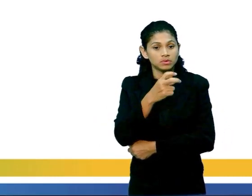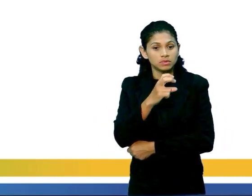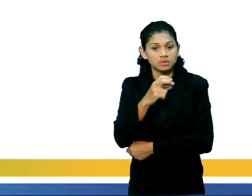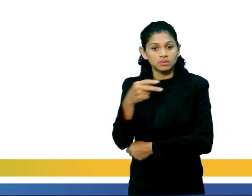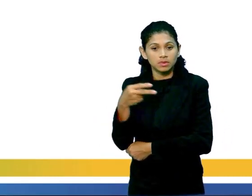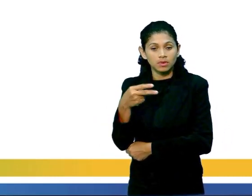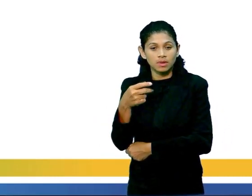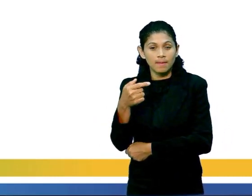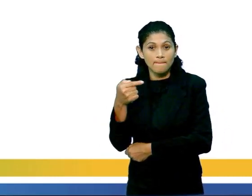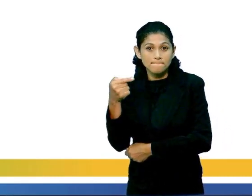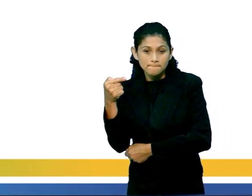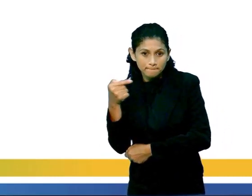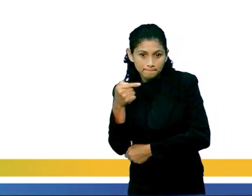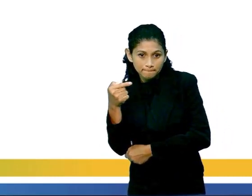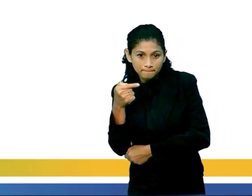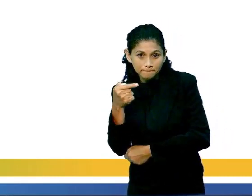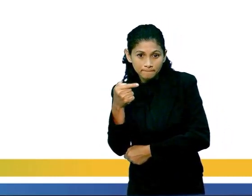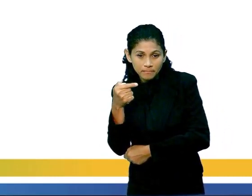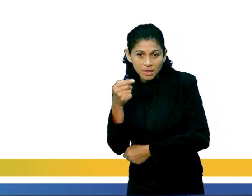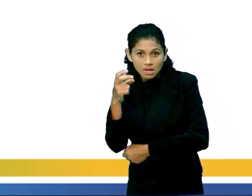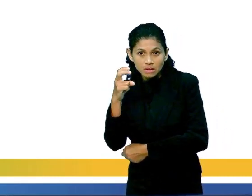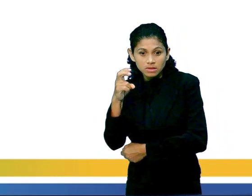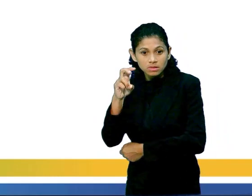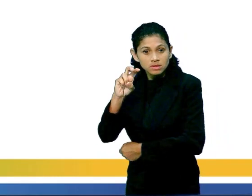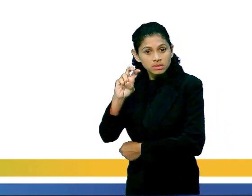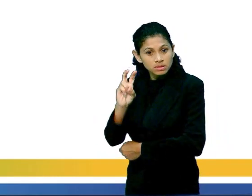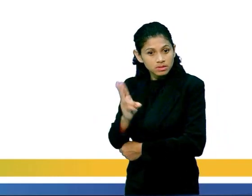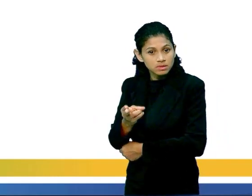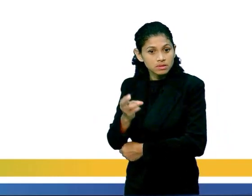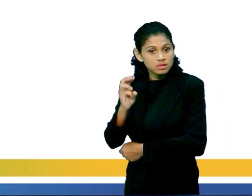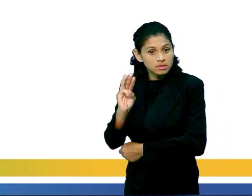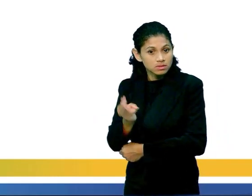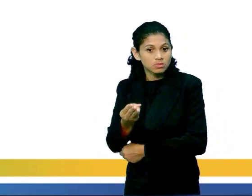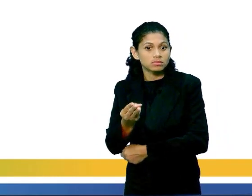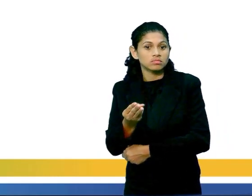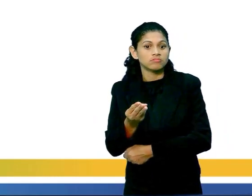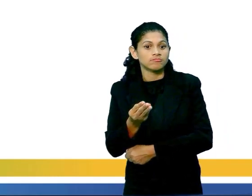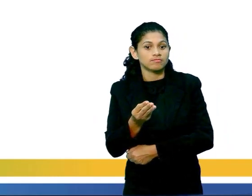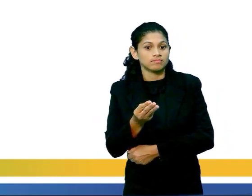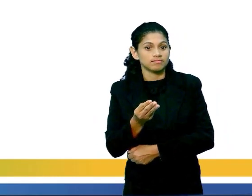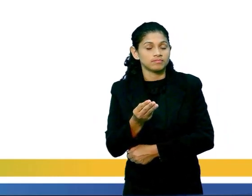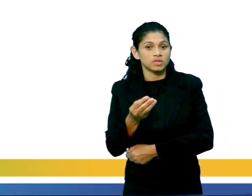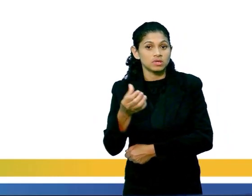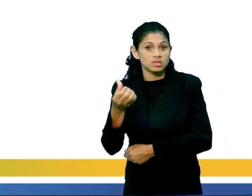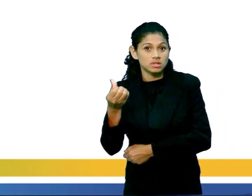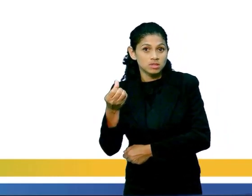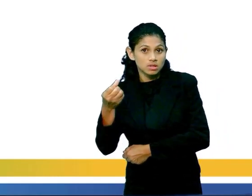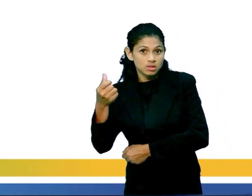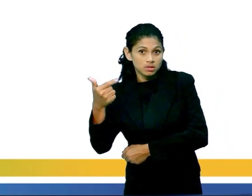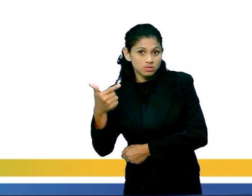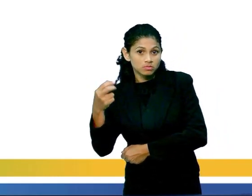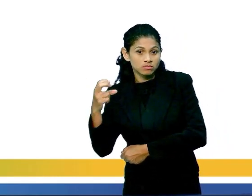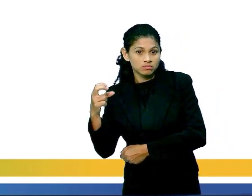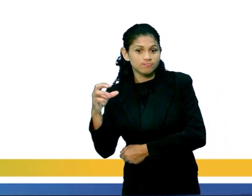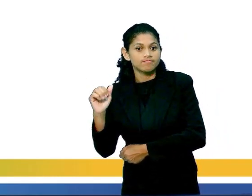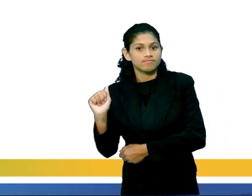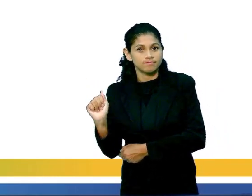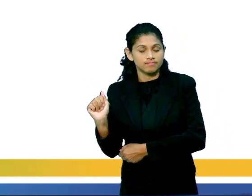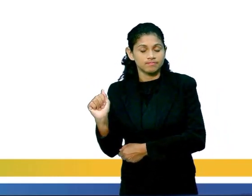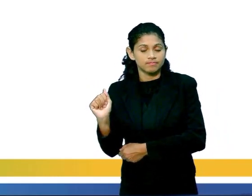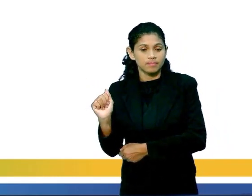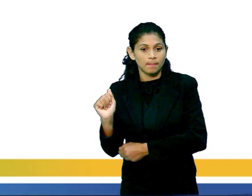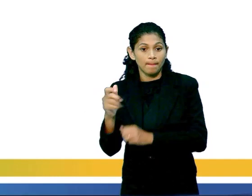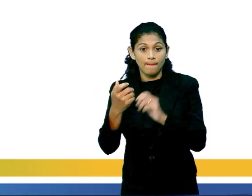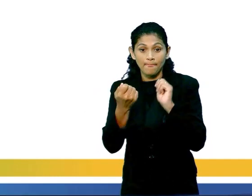5.625A. O 25 que está do outro lado da igualdade, né, eu não vou deixá-lo só. Eu vou passar esse